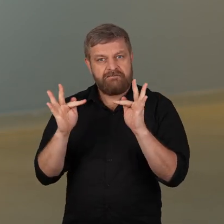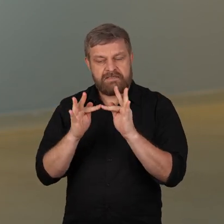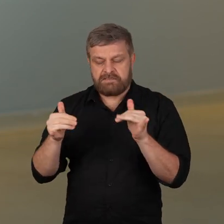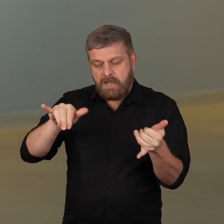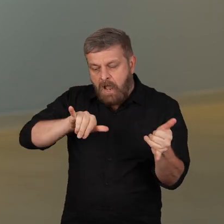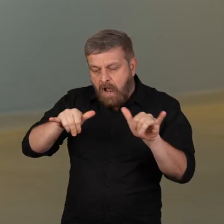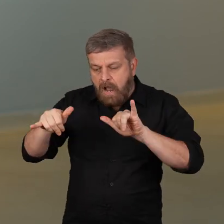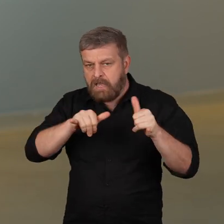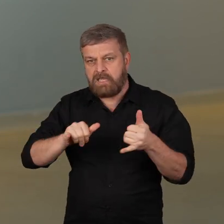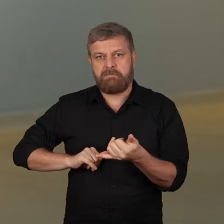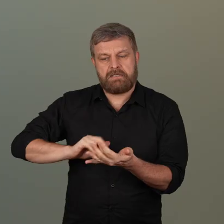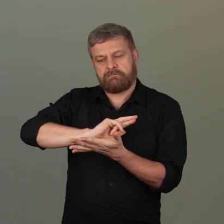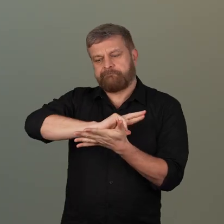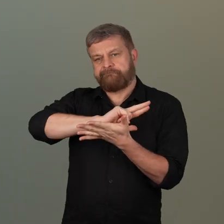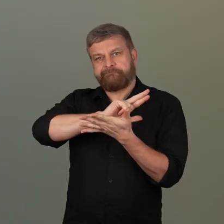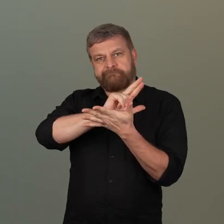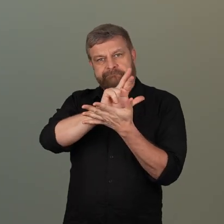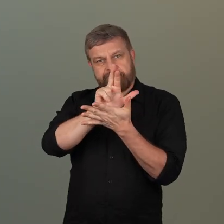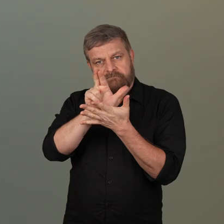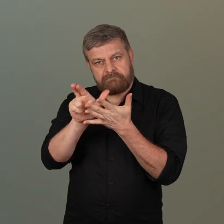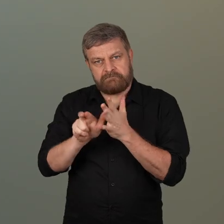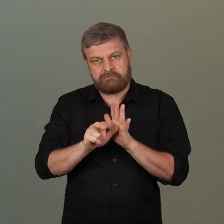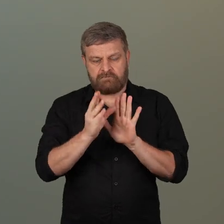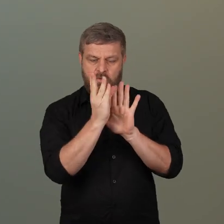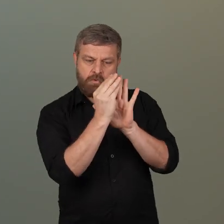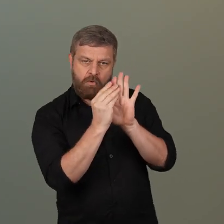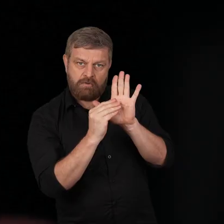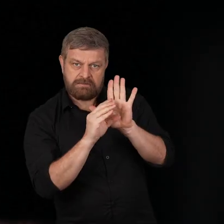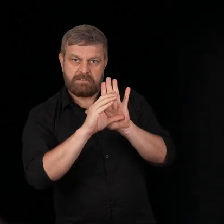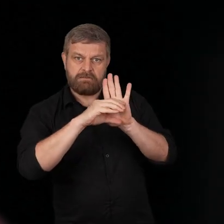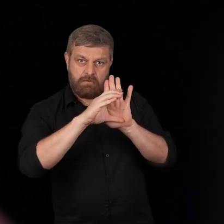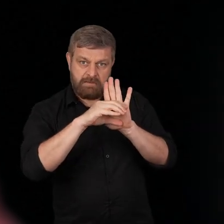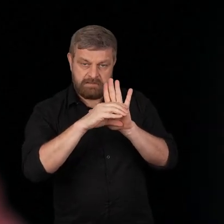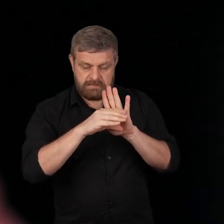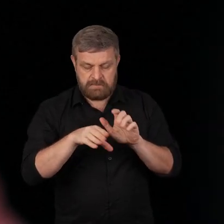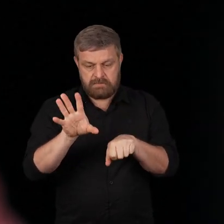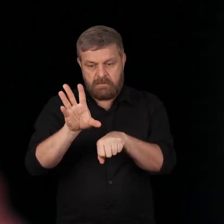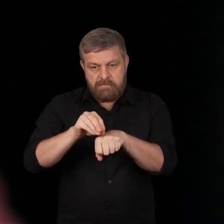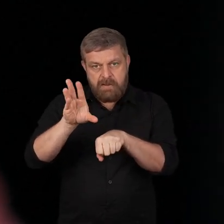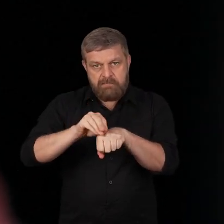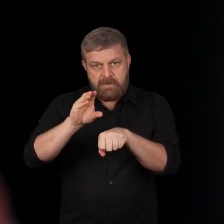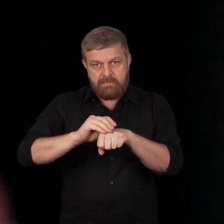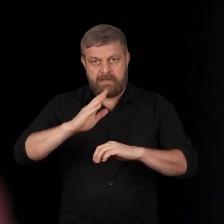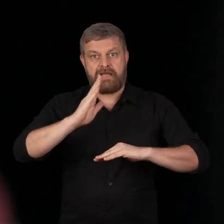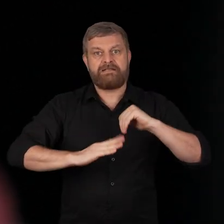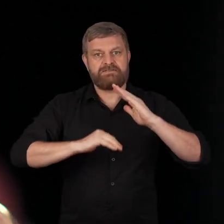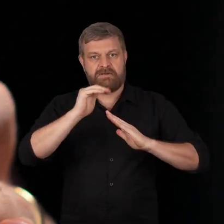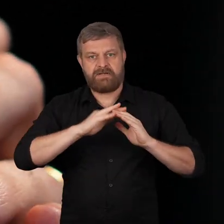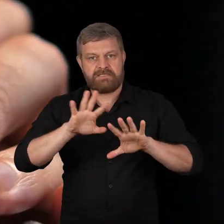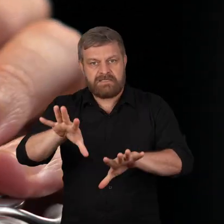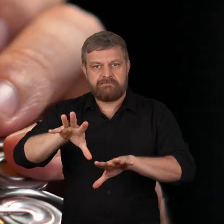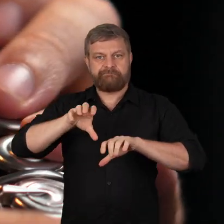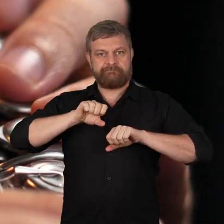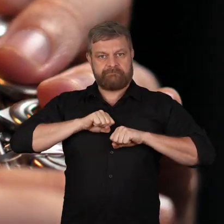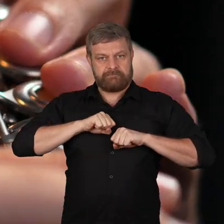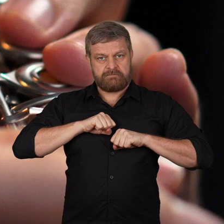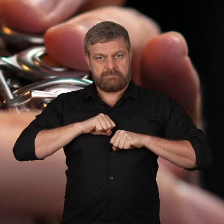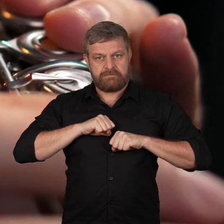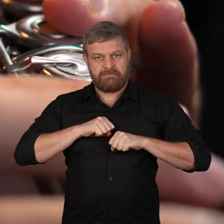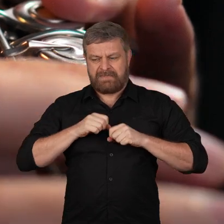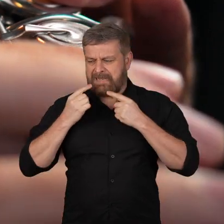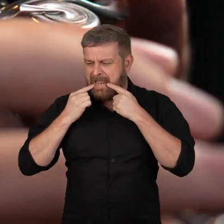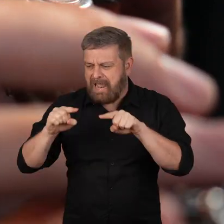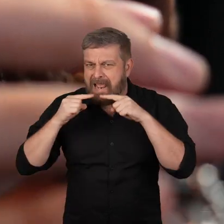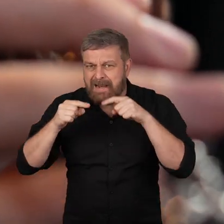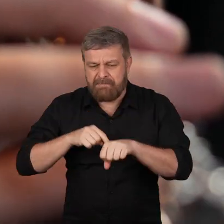química, diversos conceitos, conhecimentos que incorporou à sua obra. Crítico da fragmentação